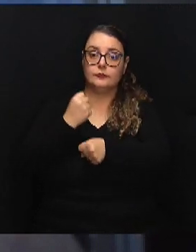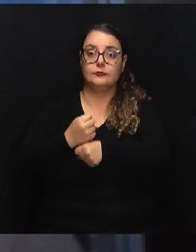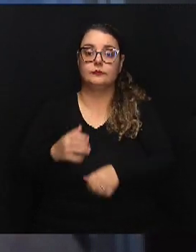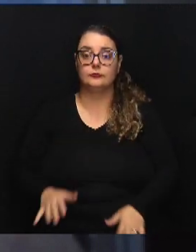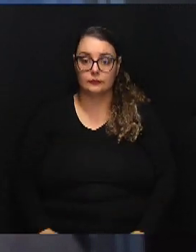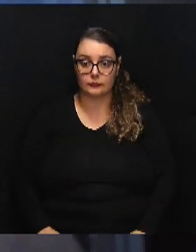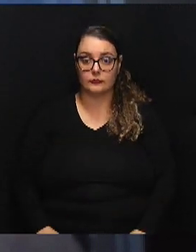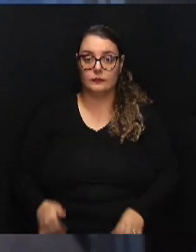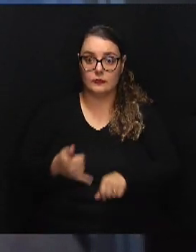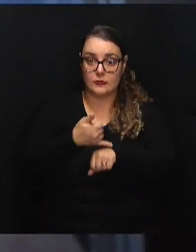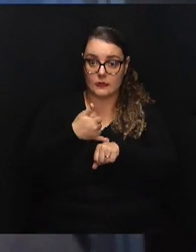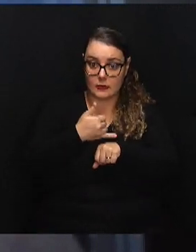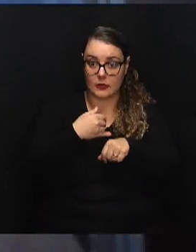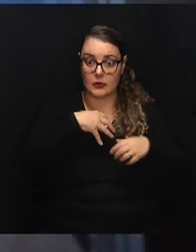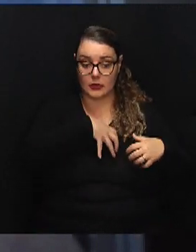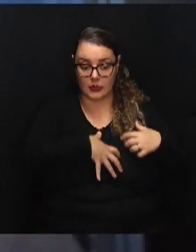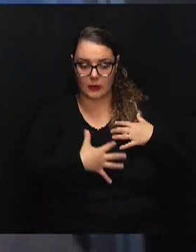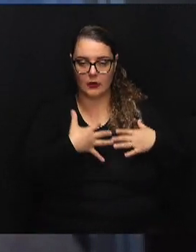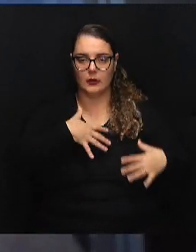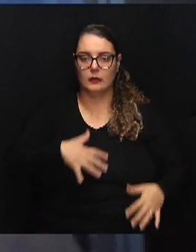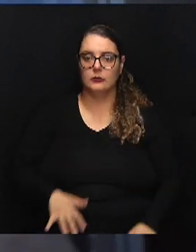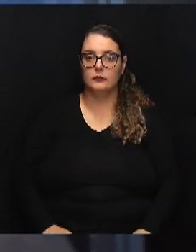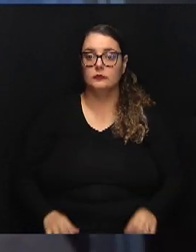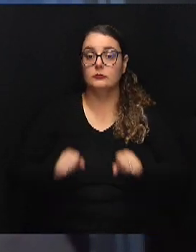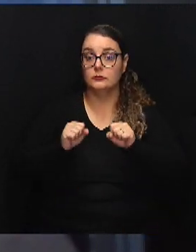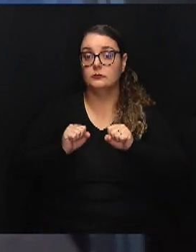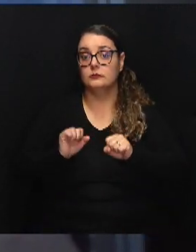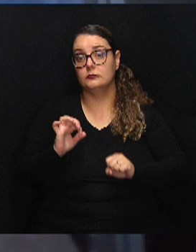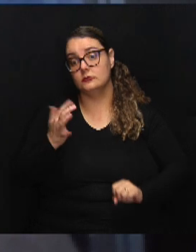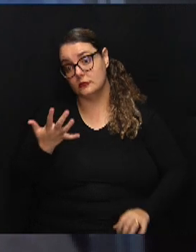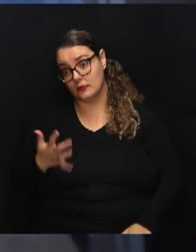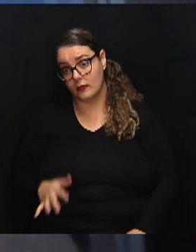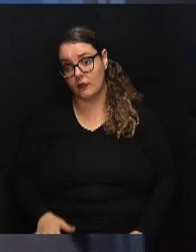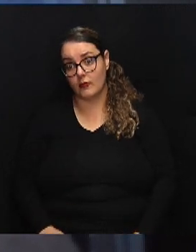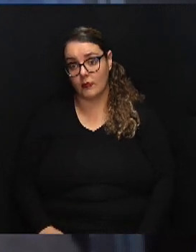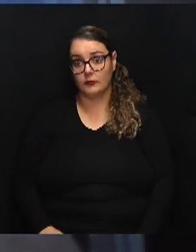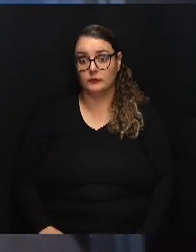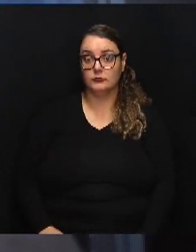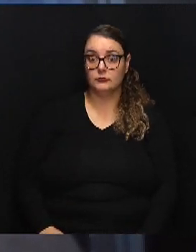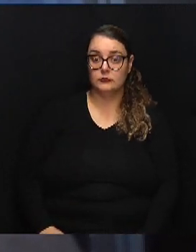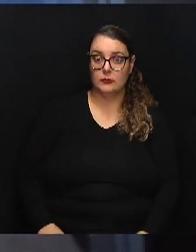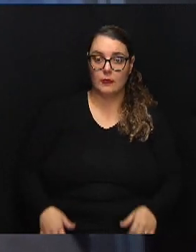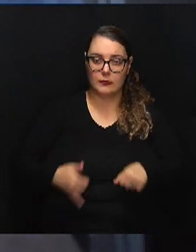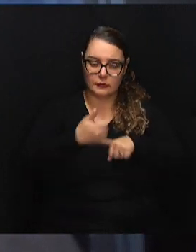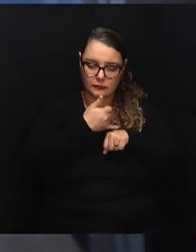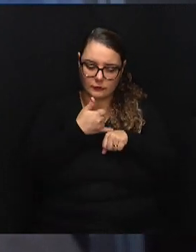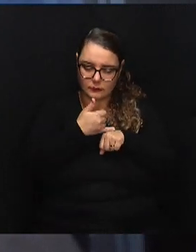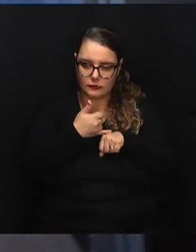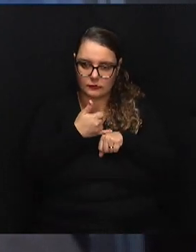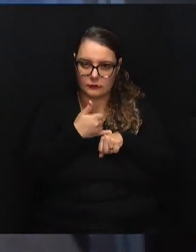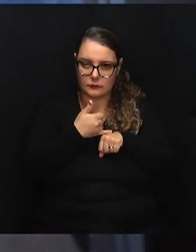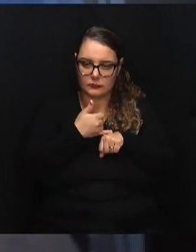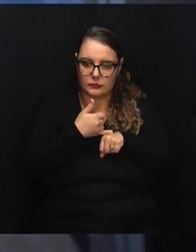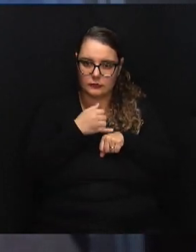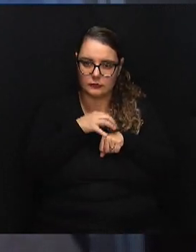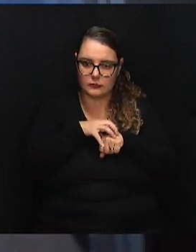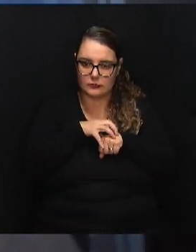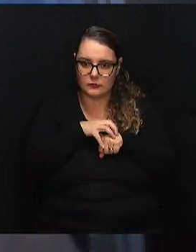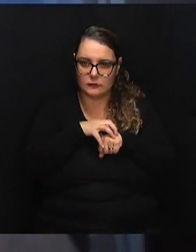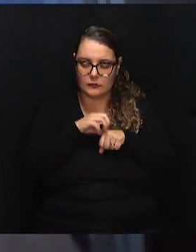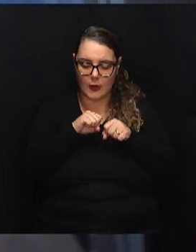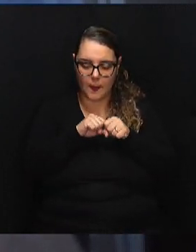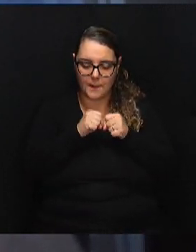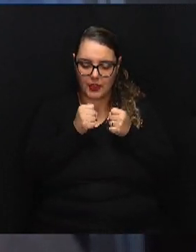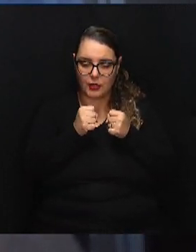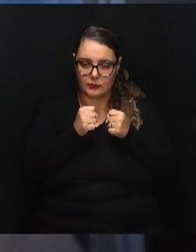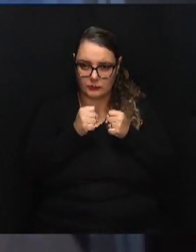de gordura dentro das artérias pode ocorrer, a plaquinha de gordura, ela pode sofrer uma ruptura,